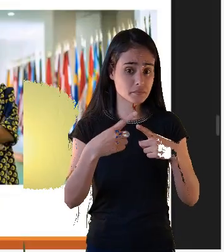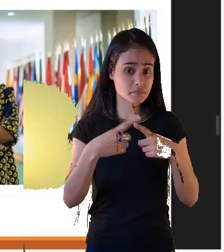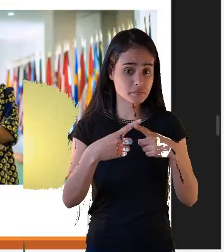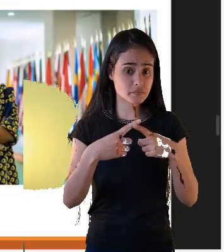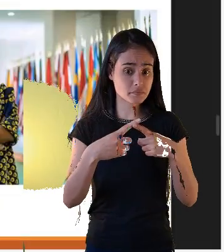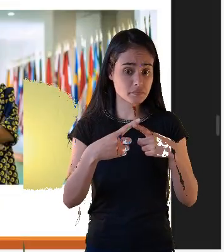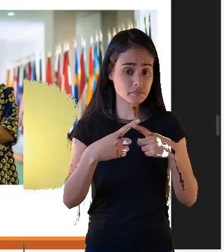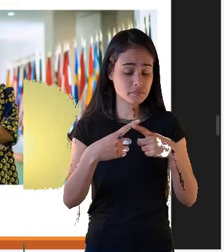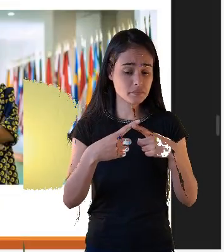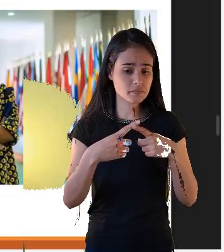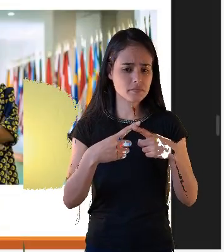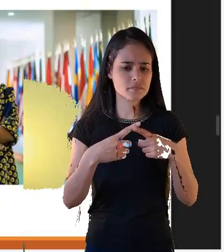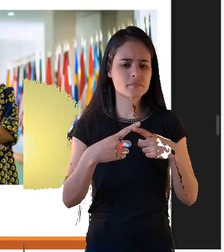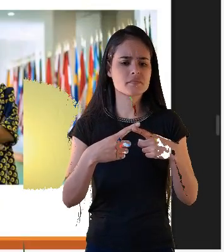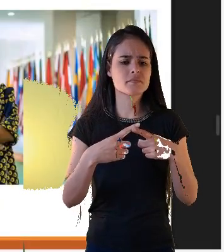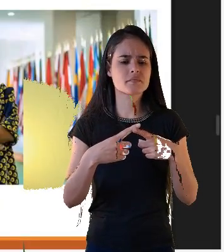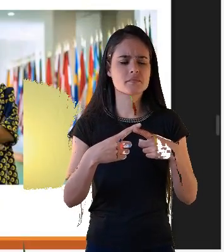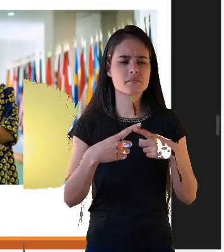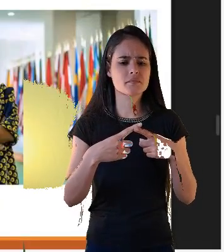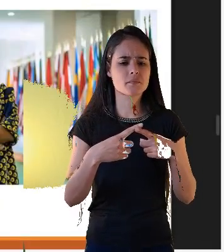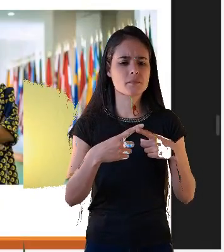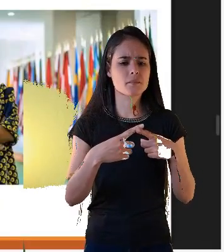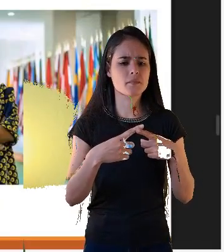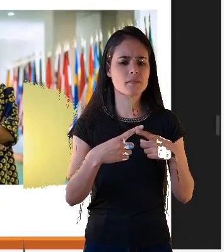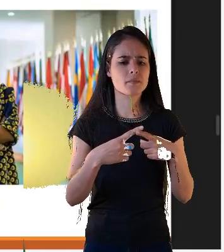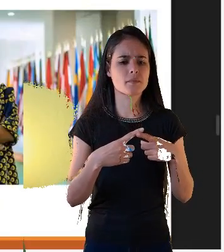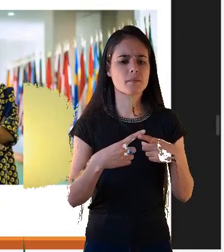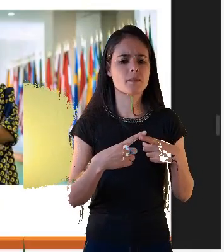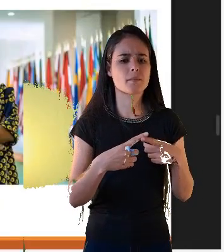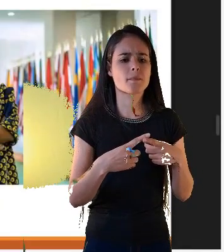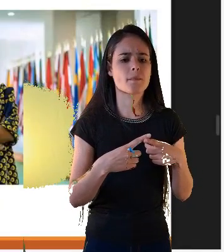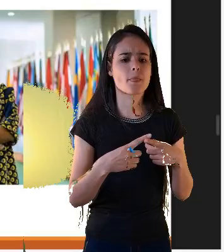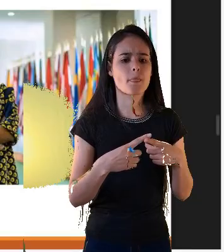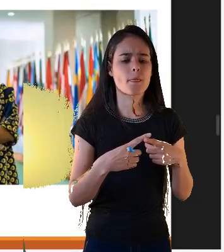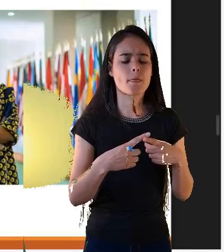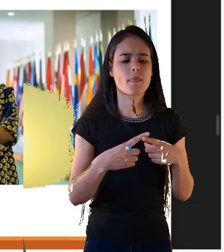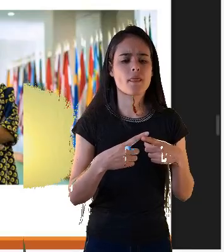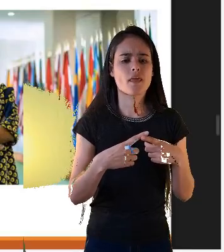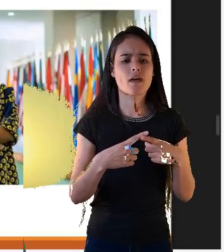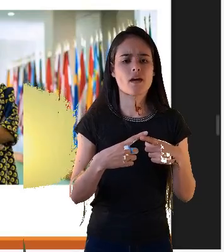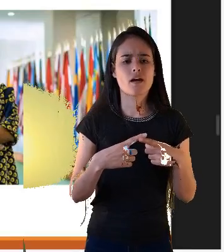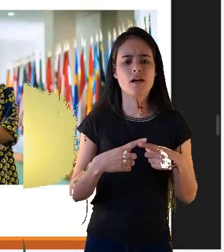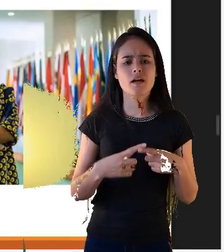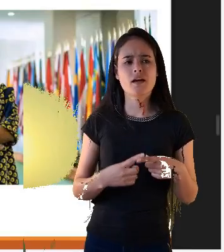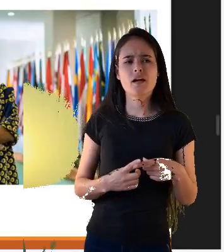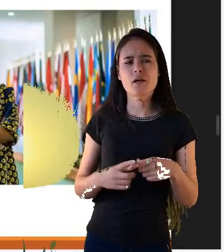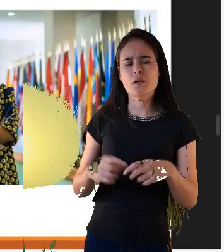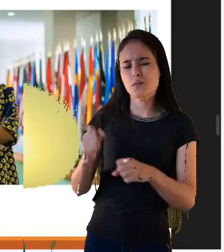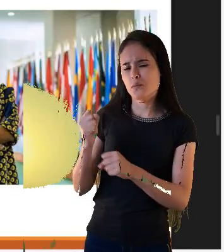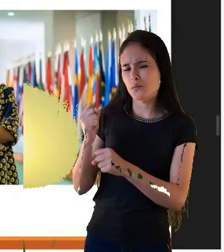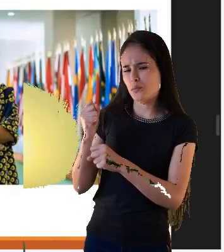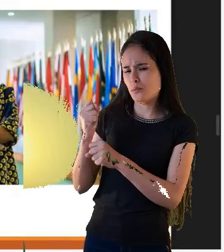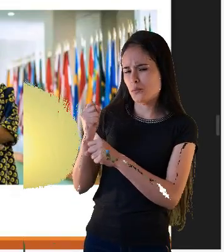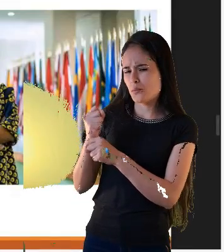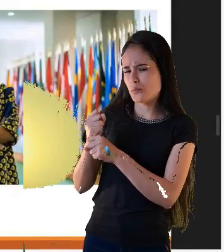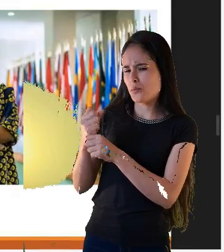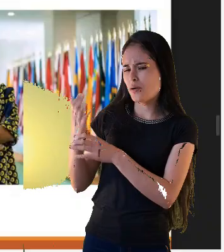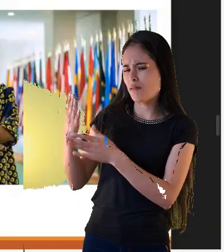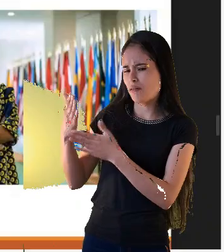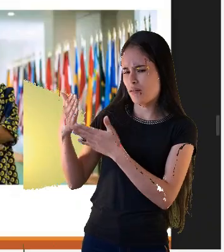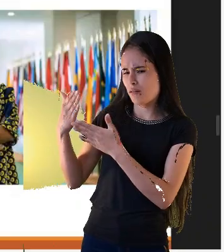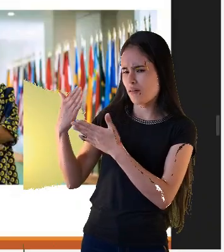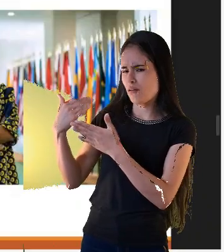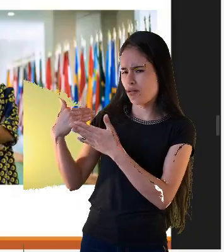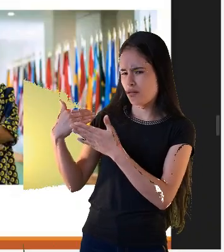mulheres, enfim, várias... ele foi totalmente descaracterizado, né? No